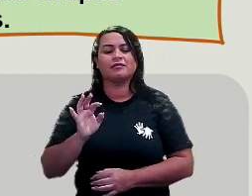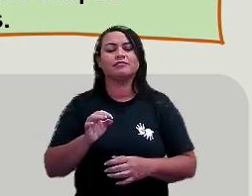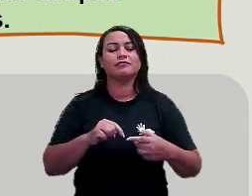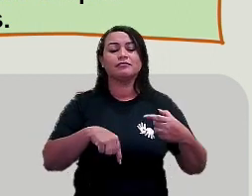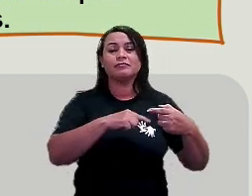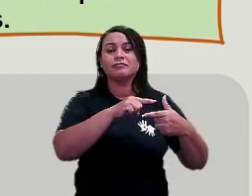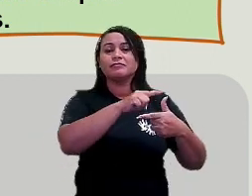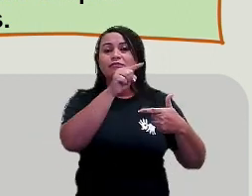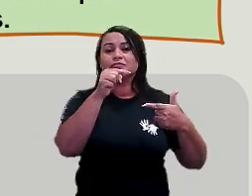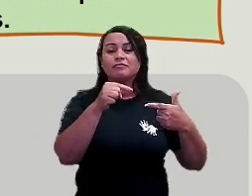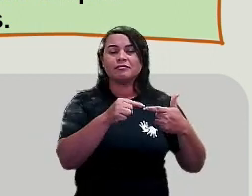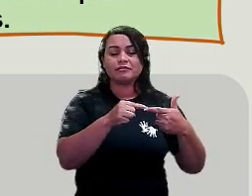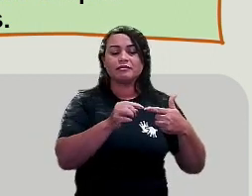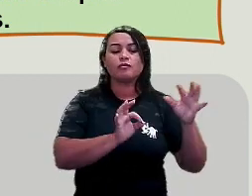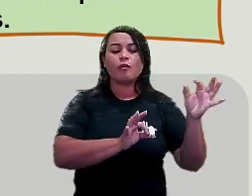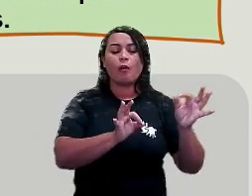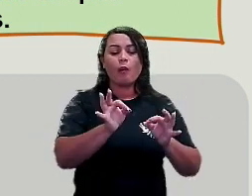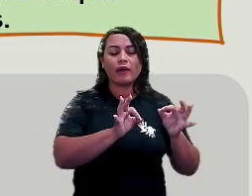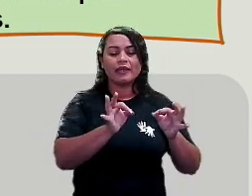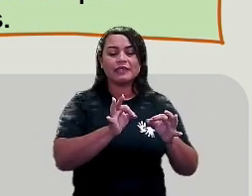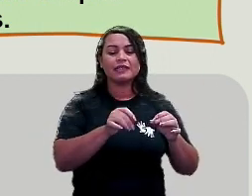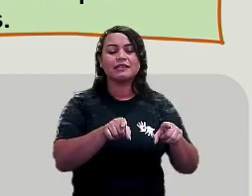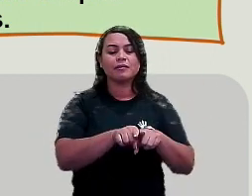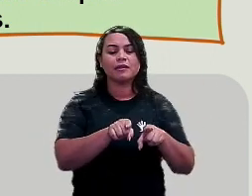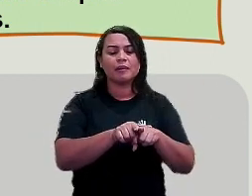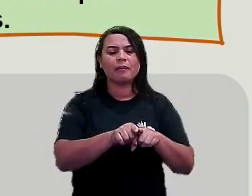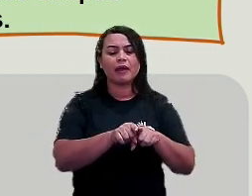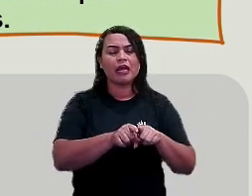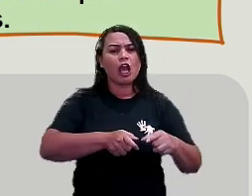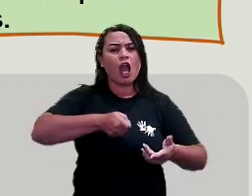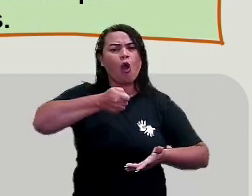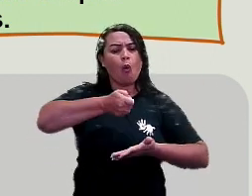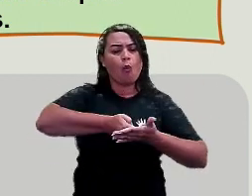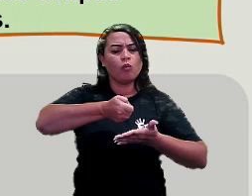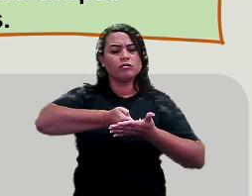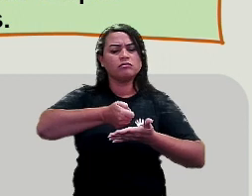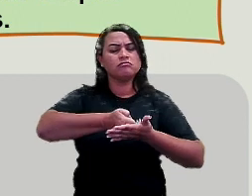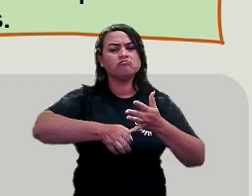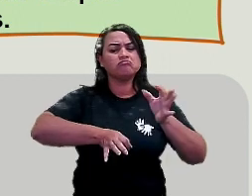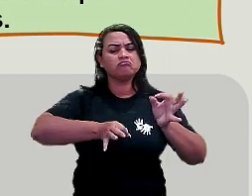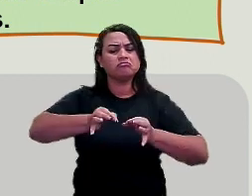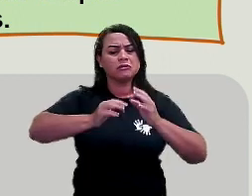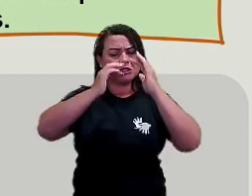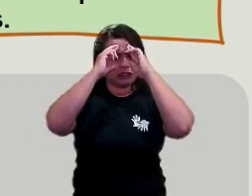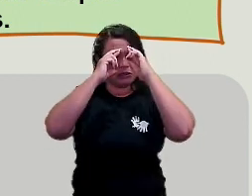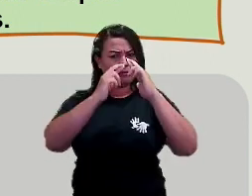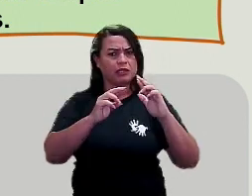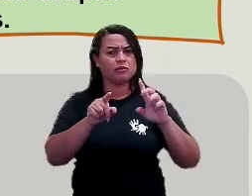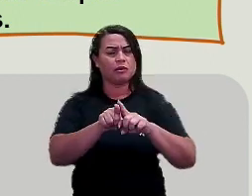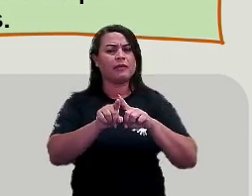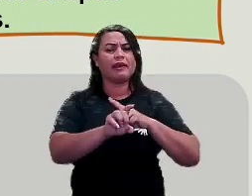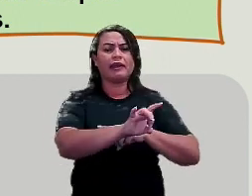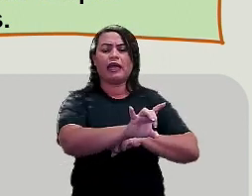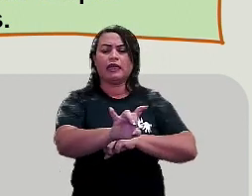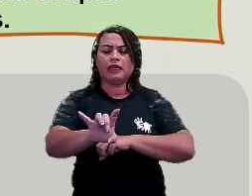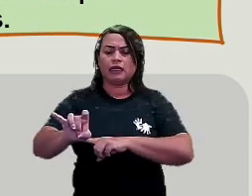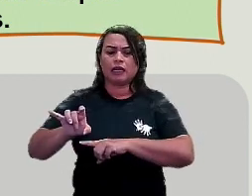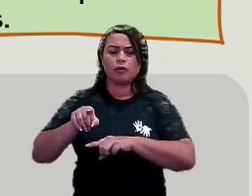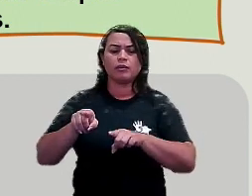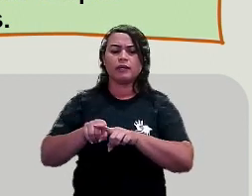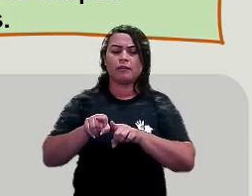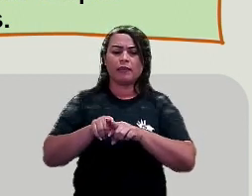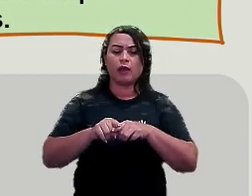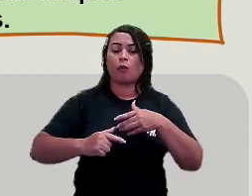Organização. Refere-se à ordem imposta no grupo, de respeito à participação de cada um dos seus membros. especialmente nos